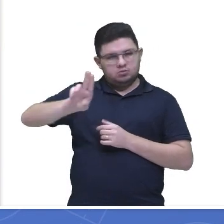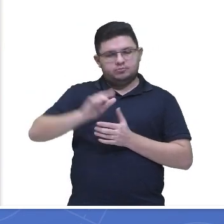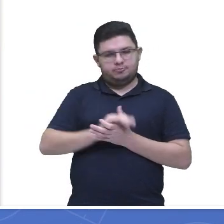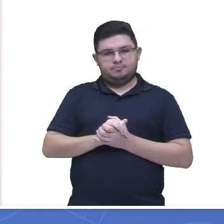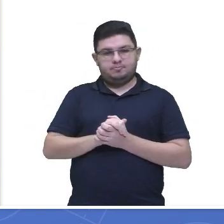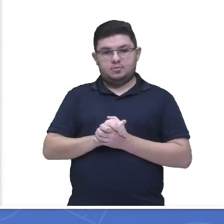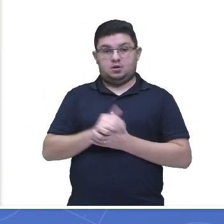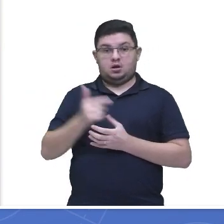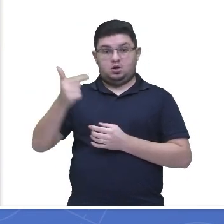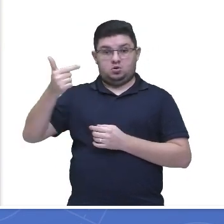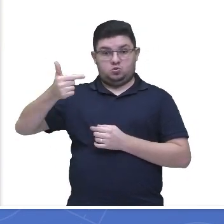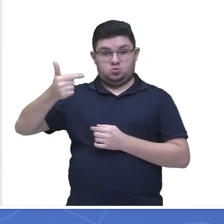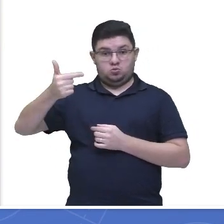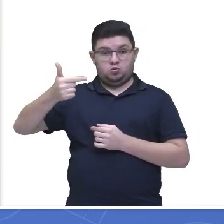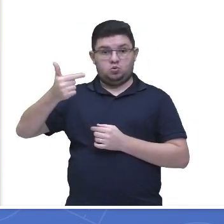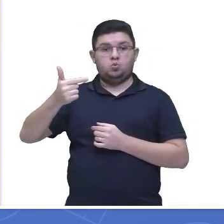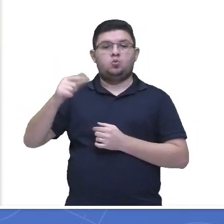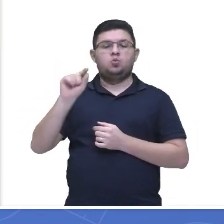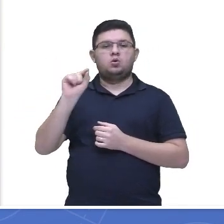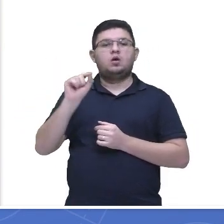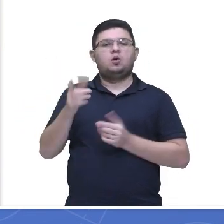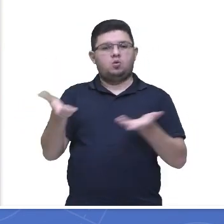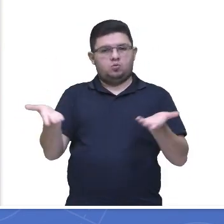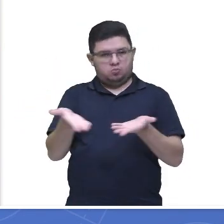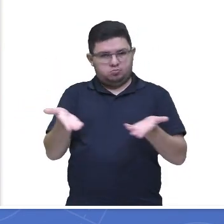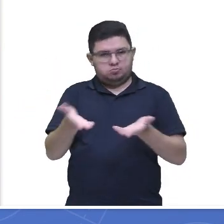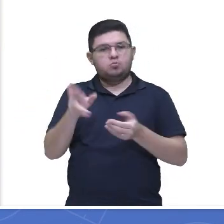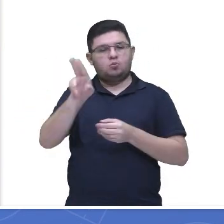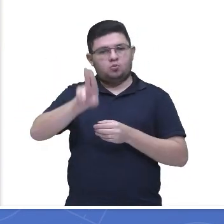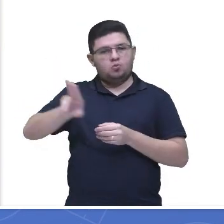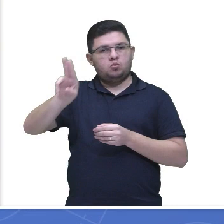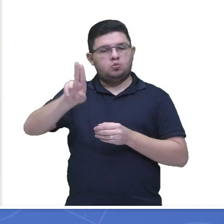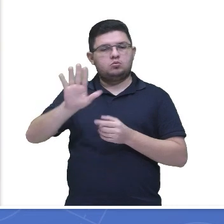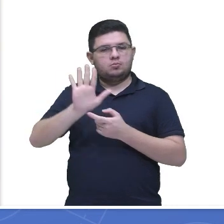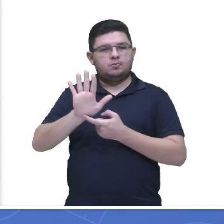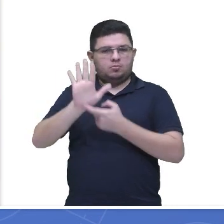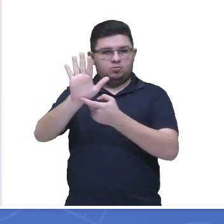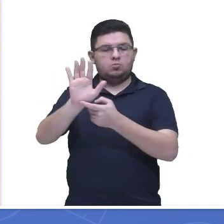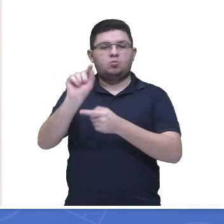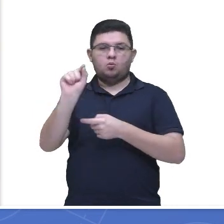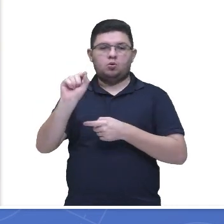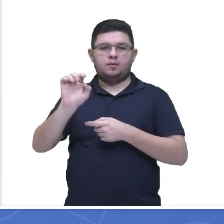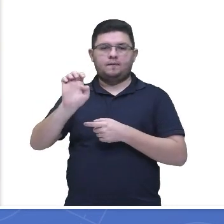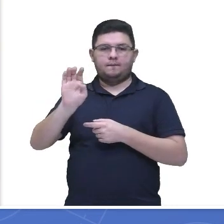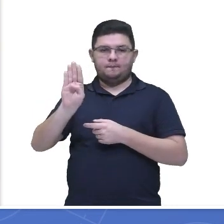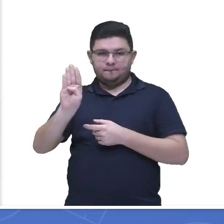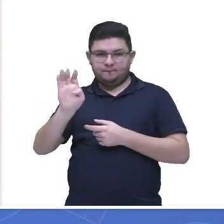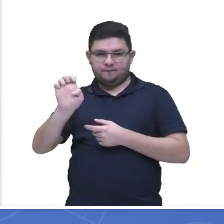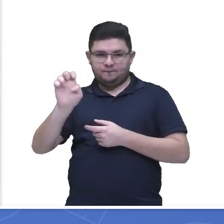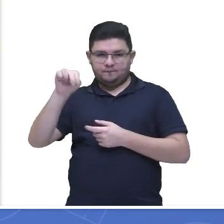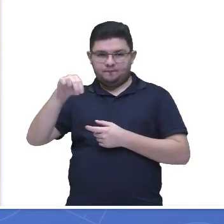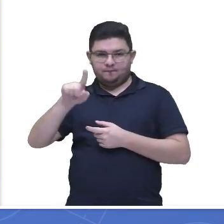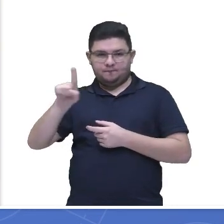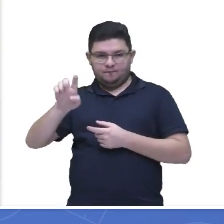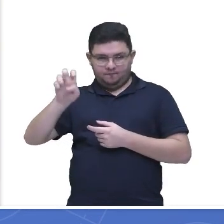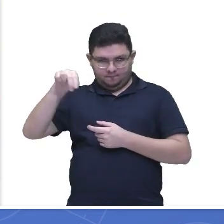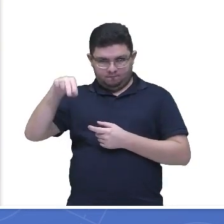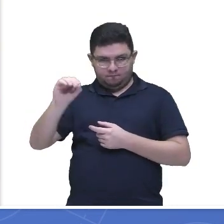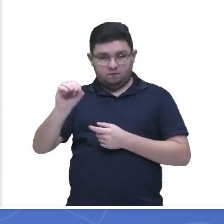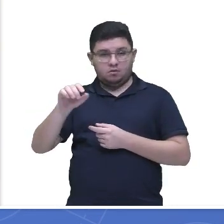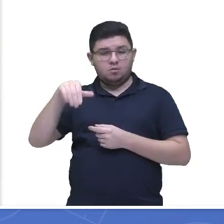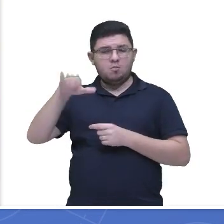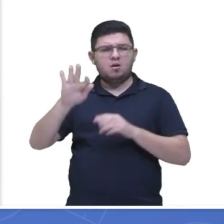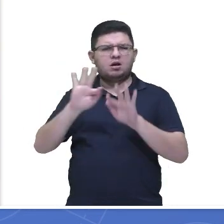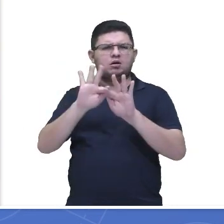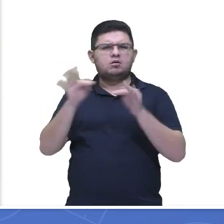estrutura 2 é a estrutura atual da representação do composto mais simples